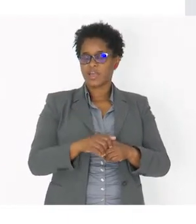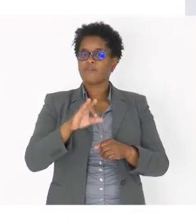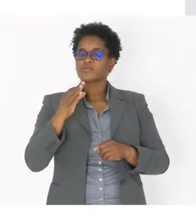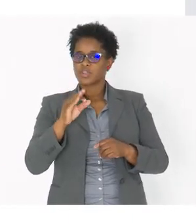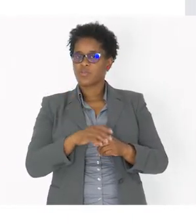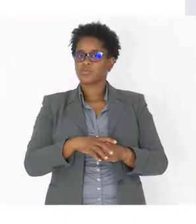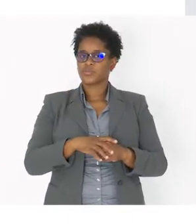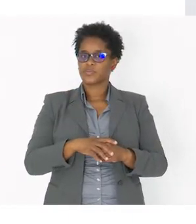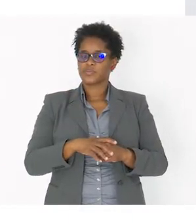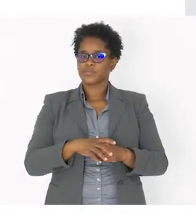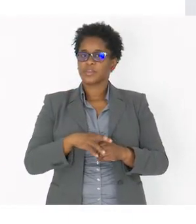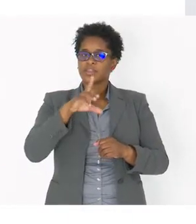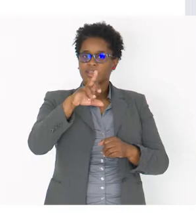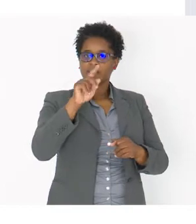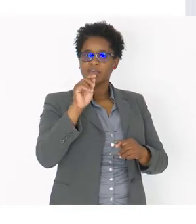a função